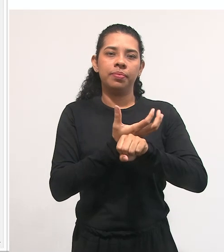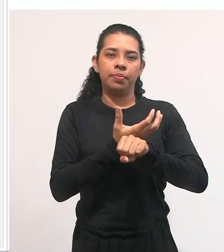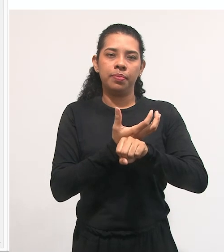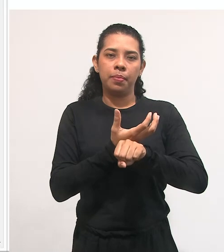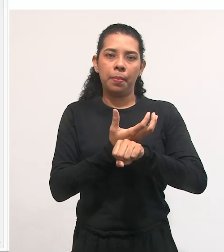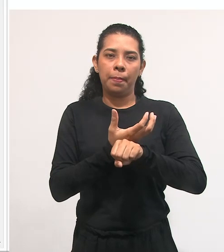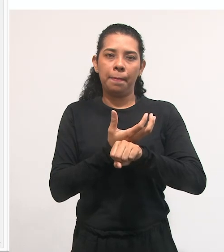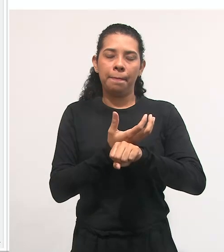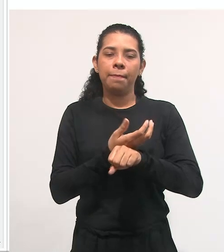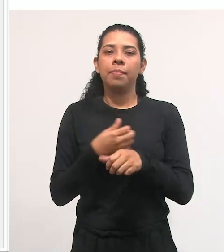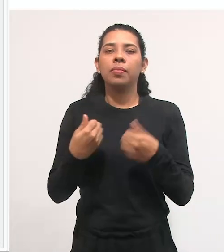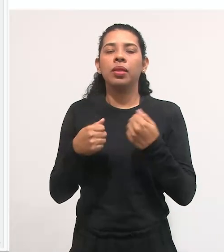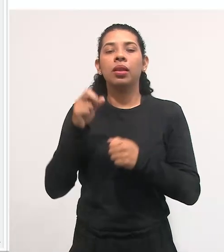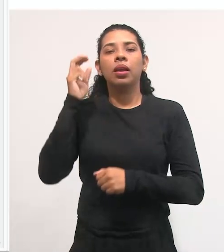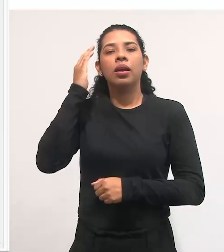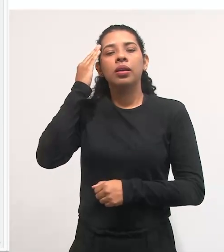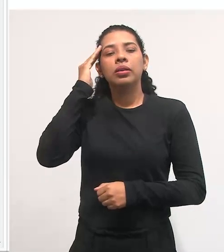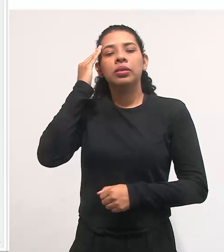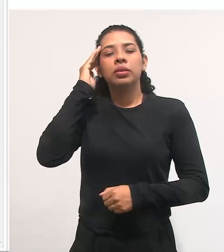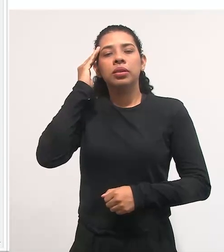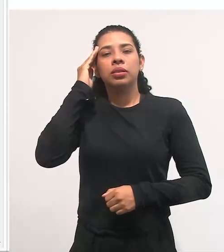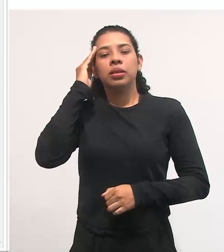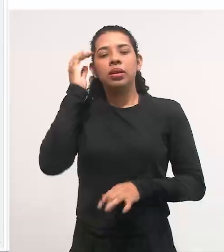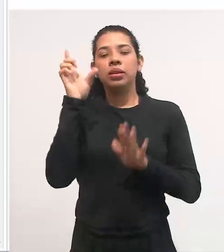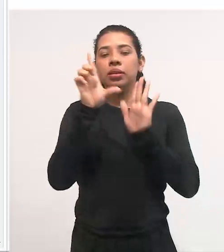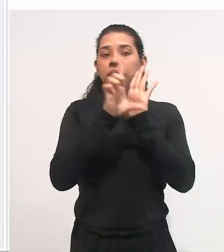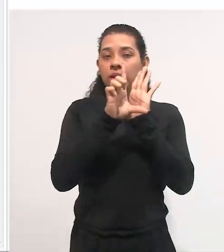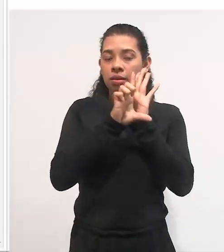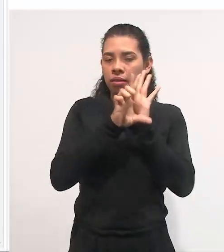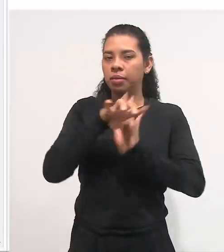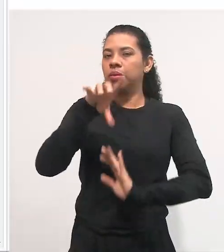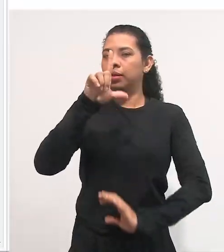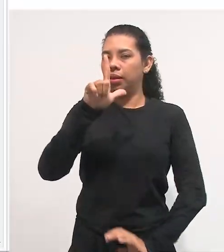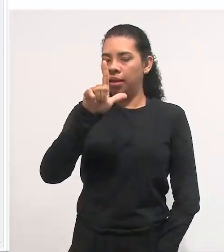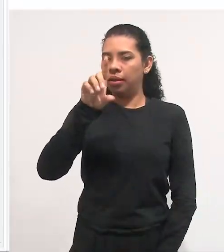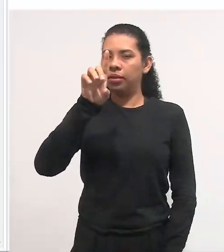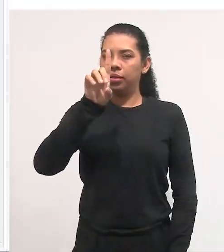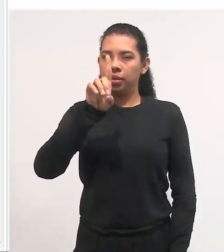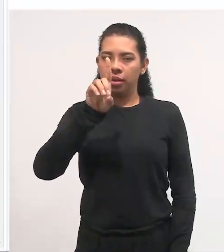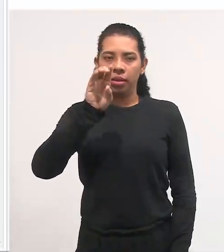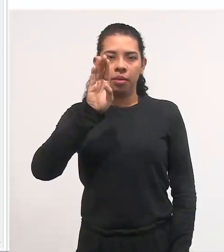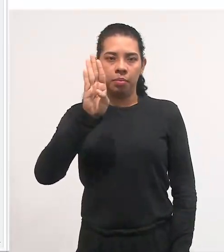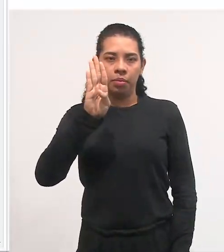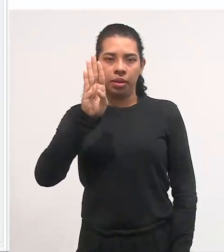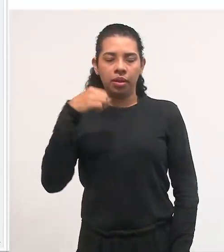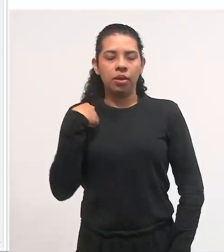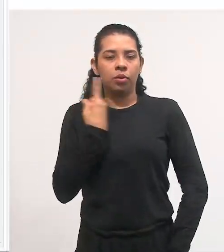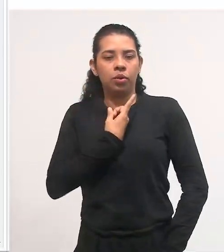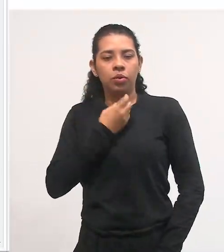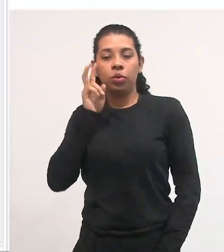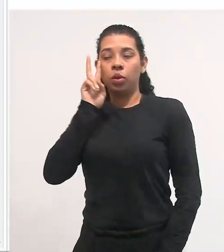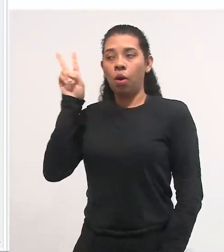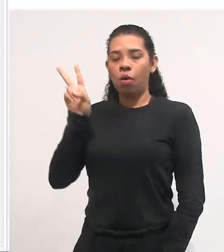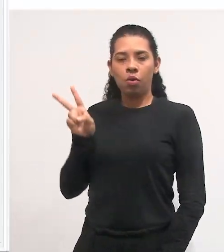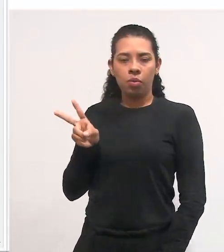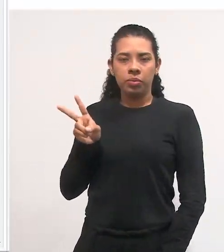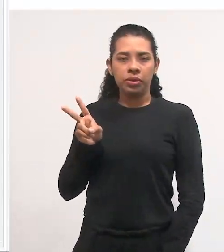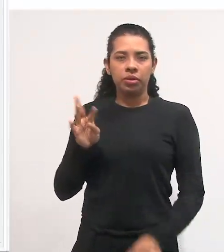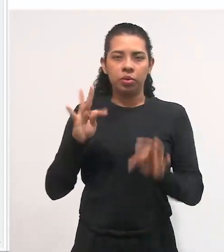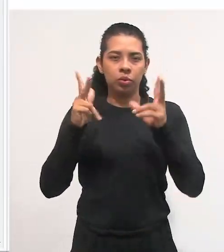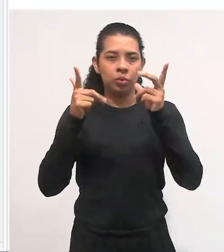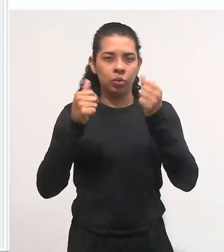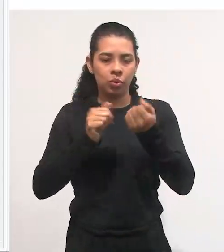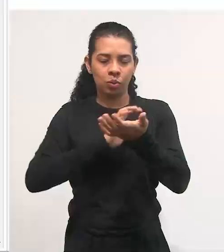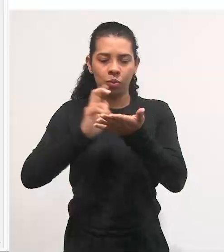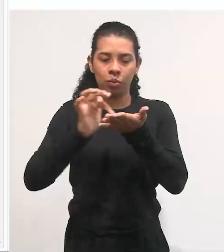Lá na Lei de Diretrizes e Bases da Educação Nacional, que é a LDB, né? Aqui a gente está acessando diretamente do Planalto. Toda e